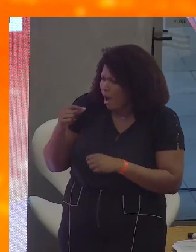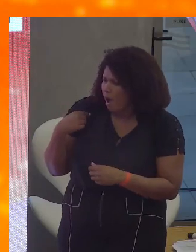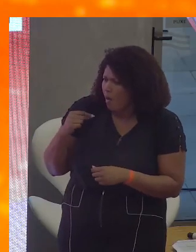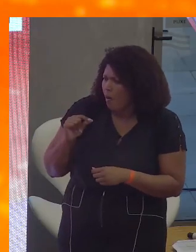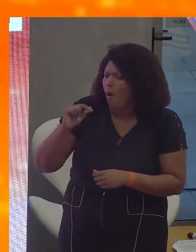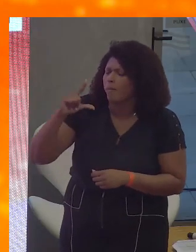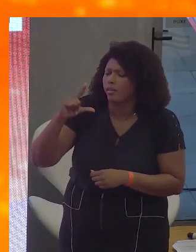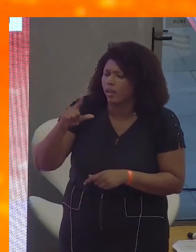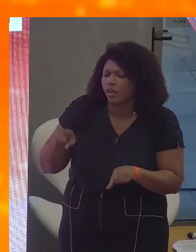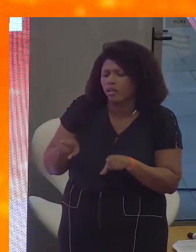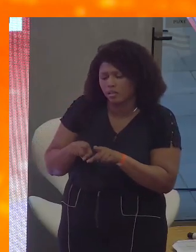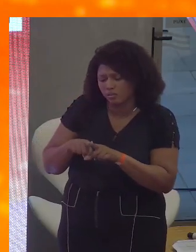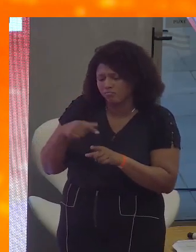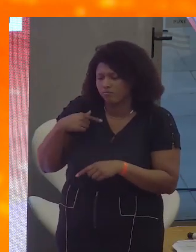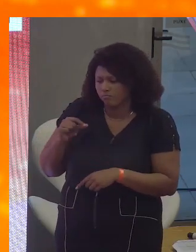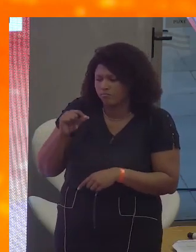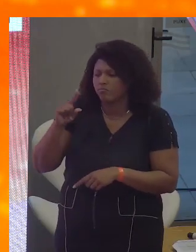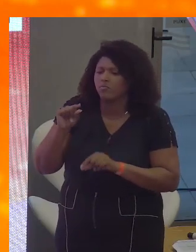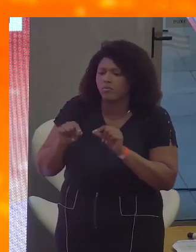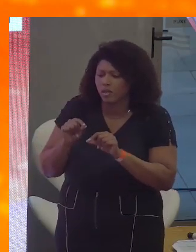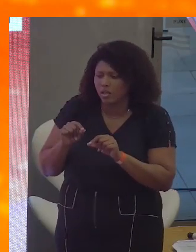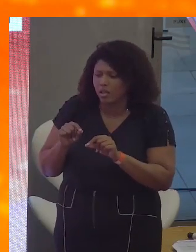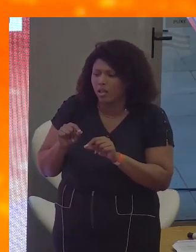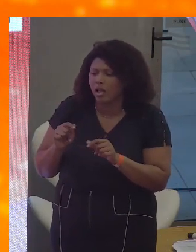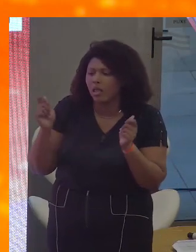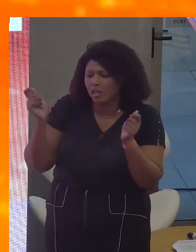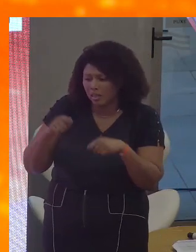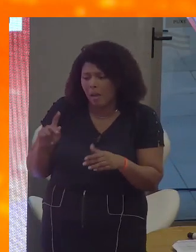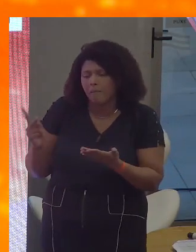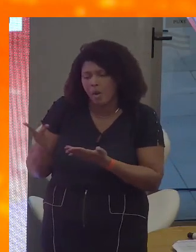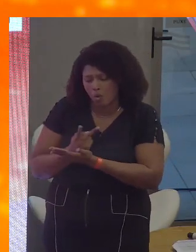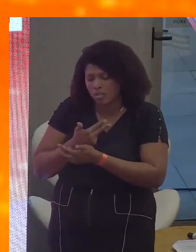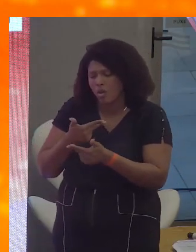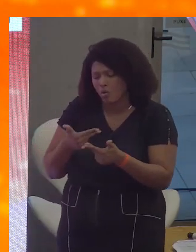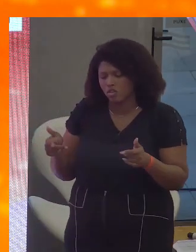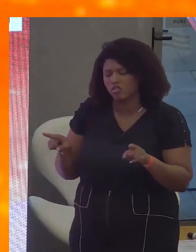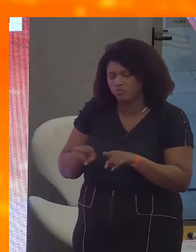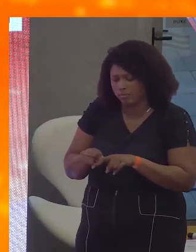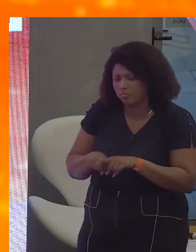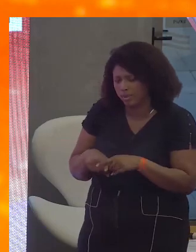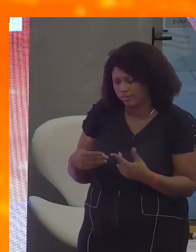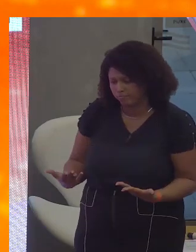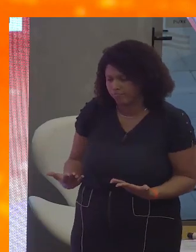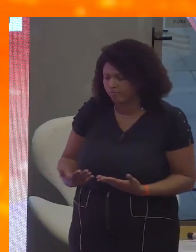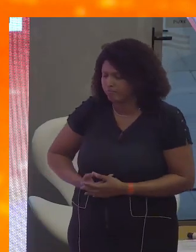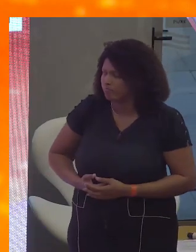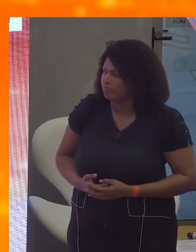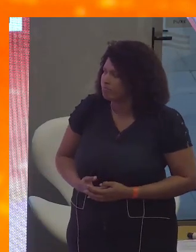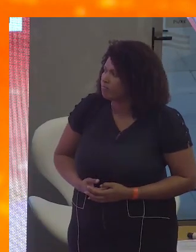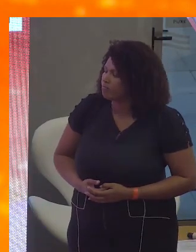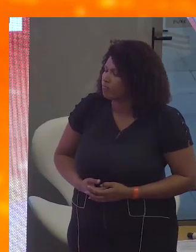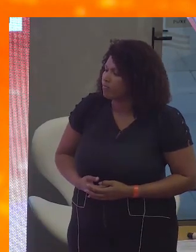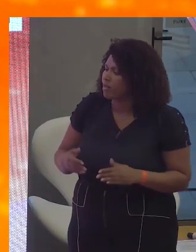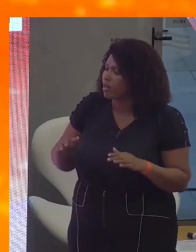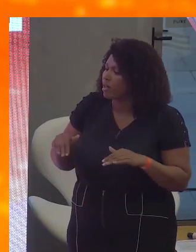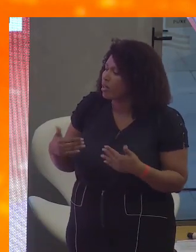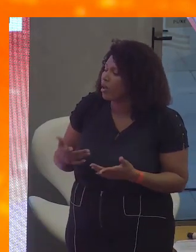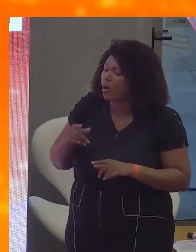também estou aumentando a possibilidade de efeitos colaterais, efeitos adversos, e aí vem tudo junto. Então, o que a